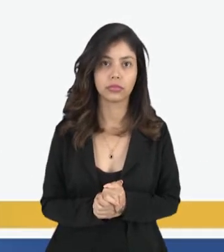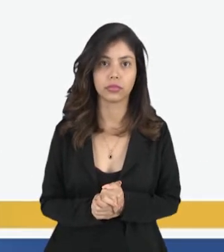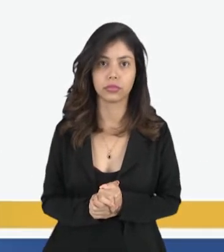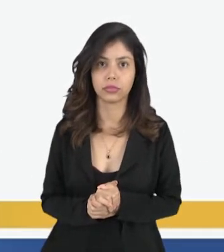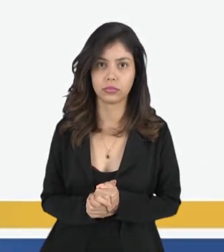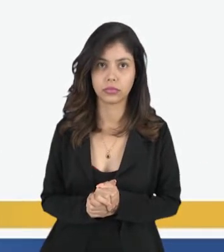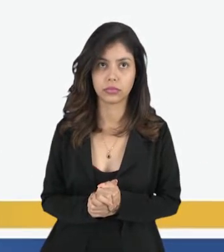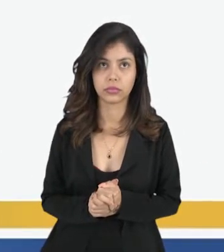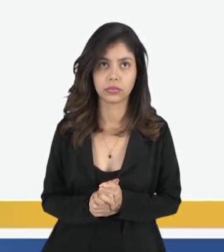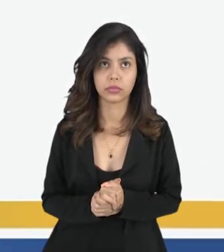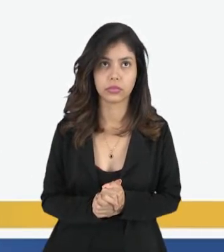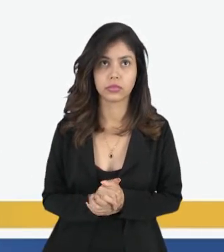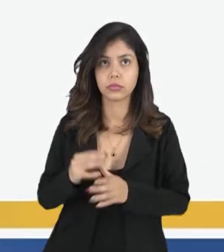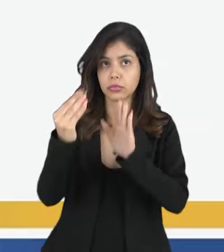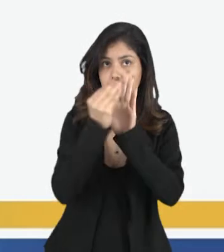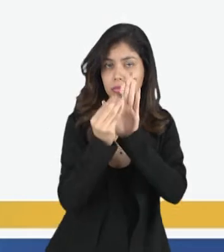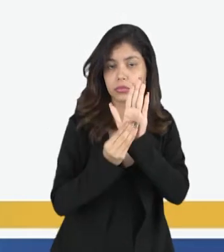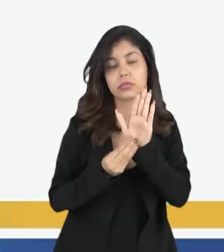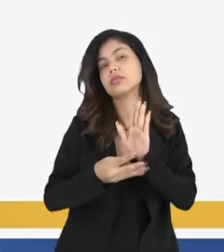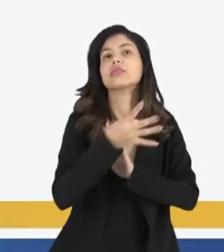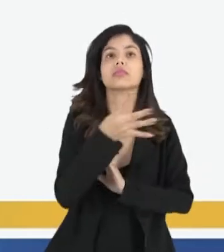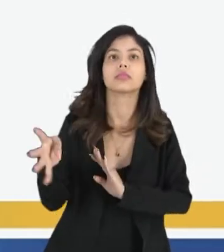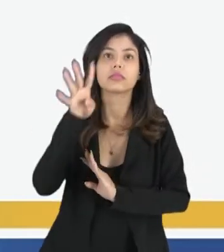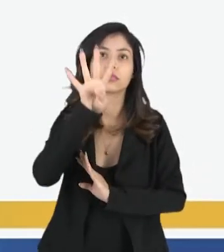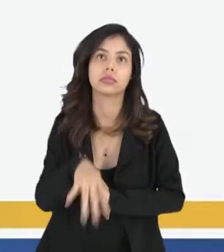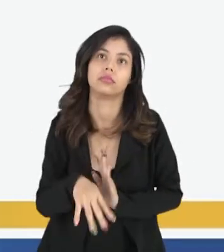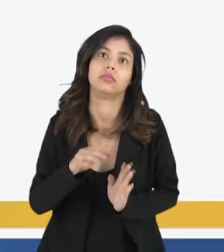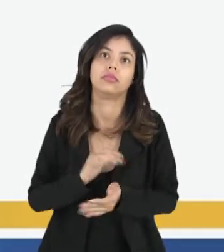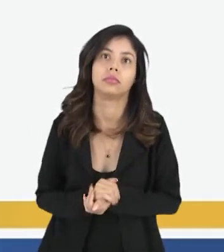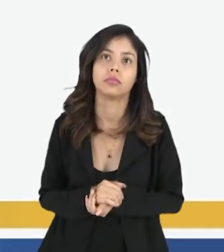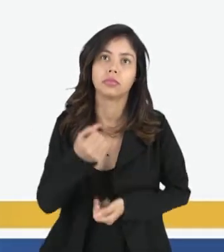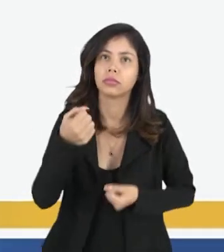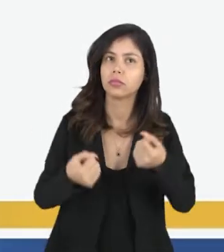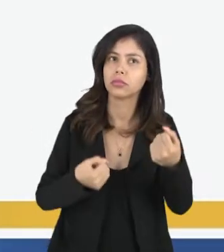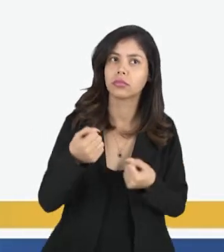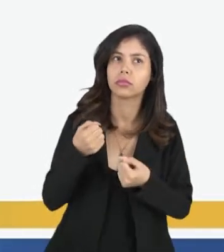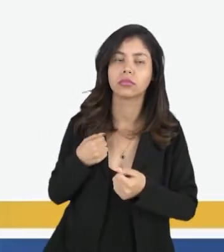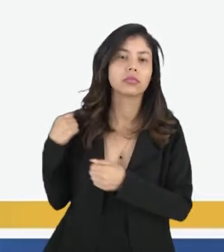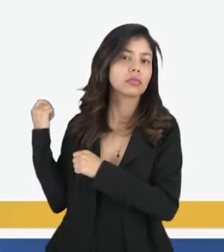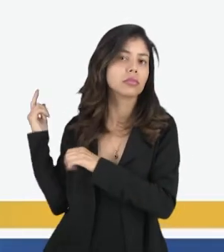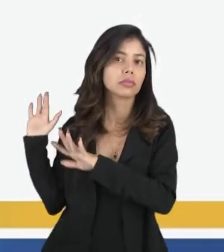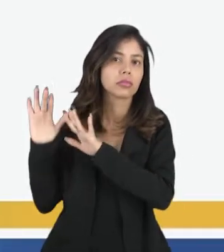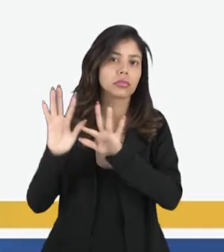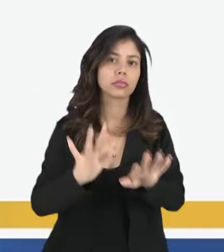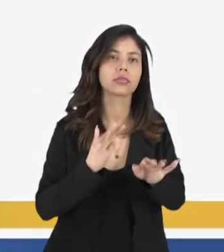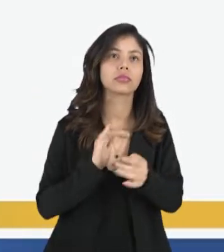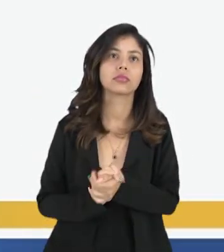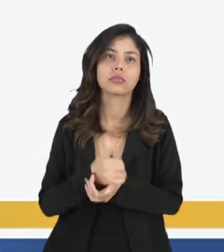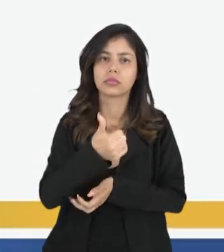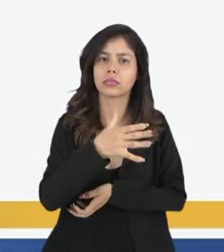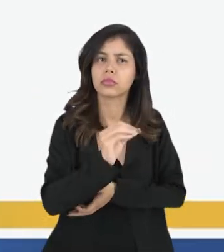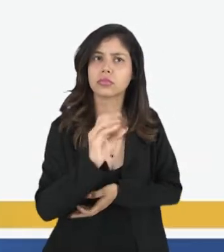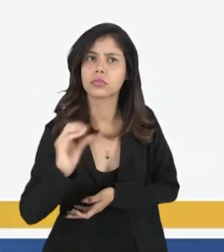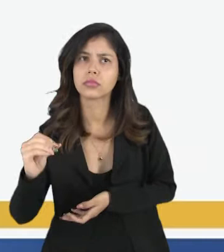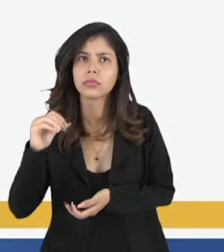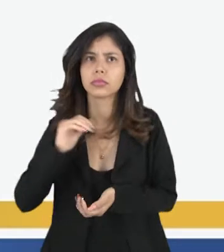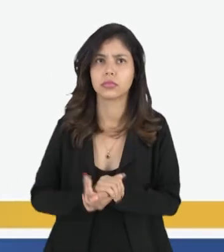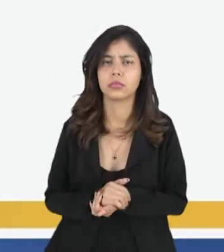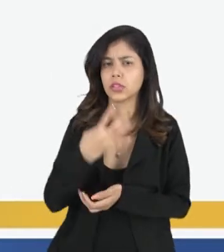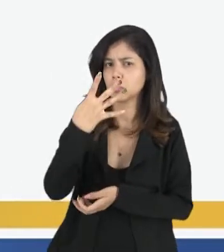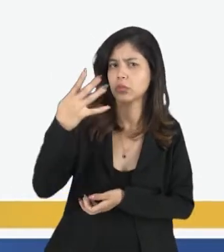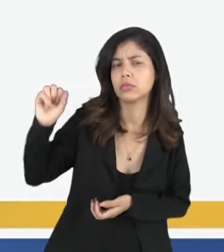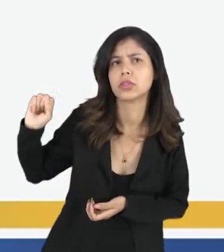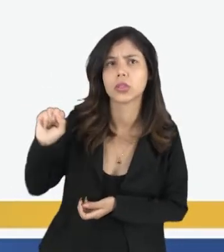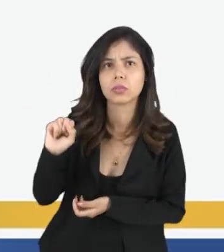Pelo mesmo dados da tabela, a gente percebe o movimento do automóvel que percorre 100 metros a cada 4